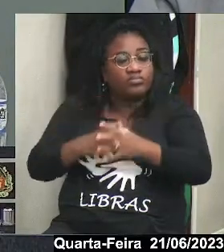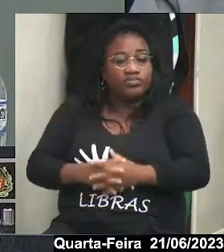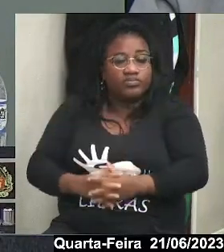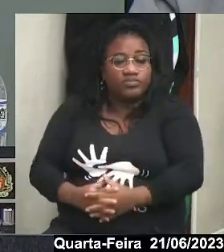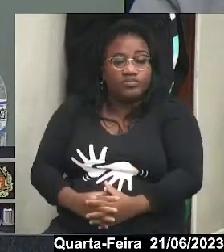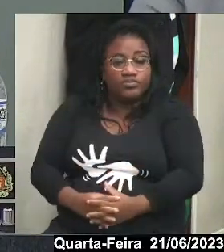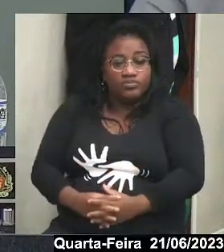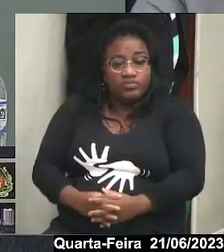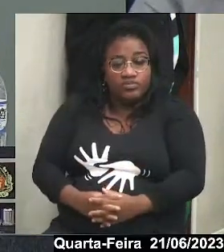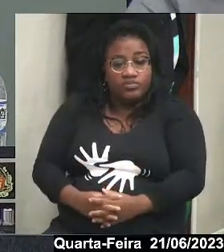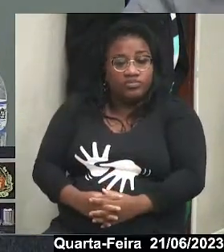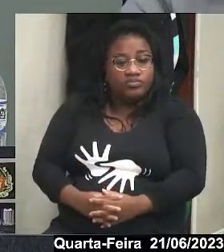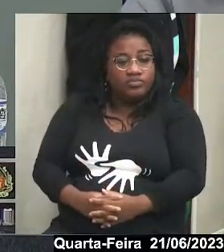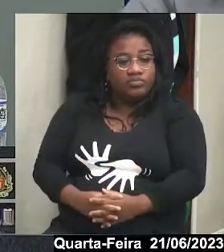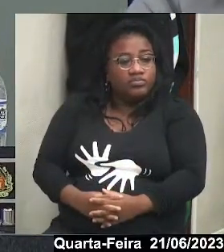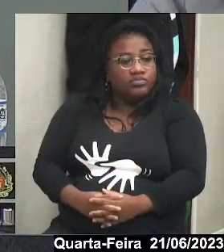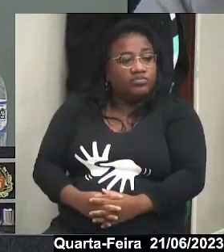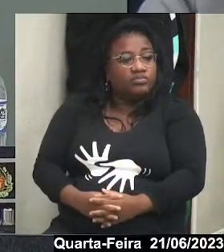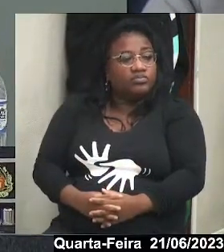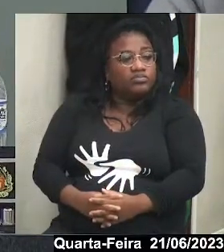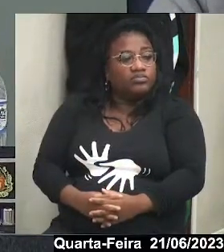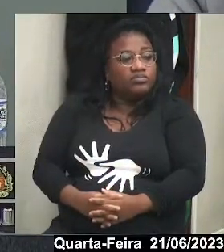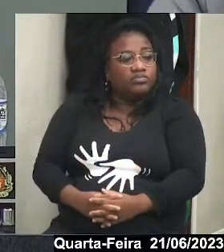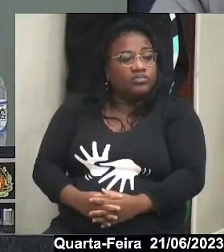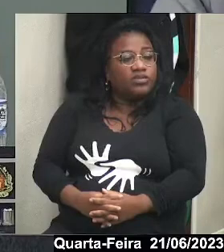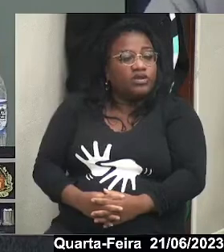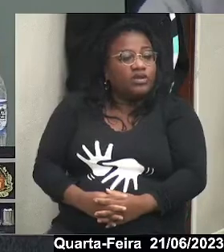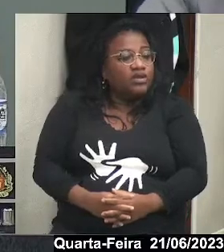Mas deixa fechada.